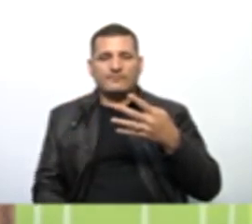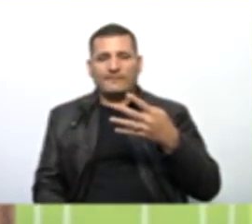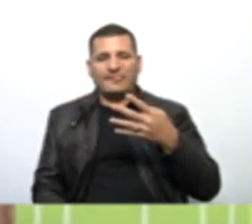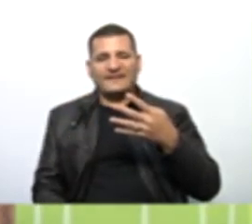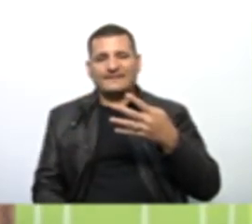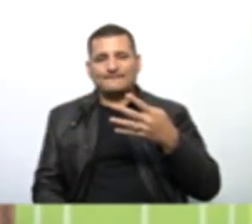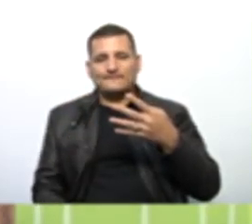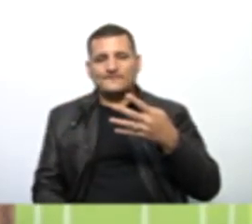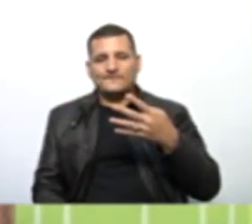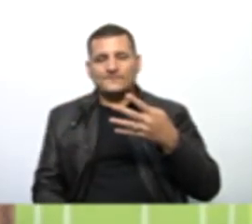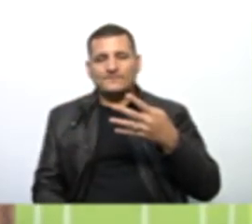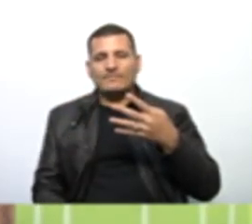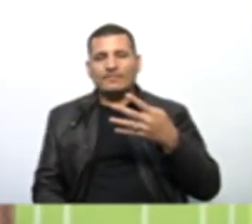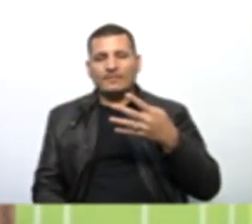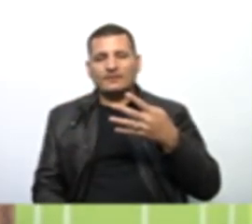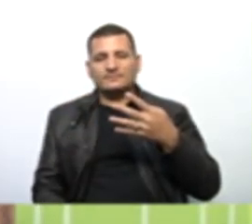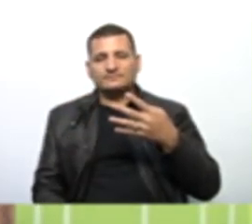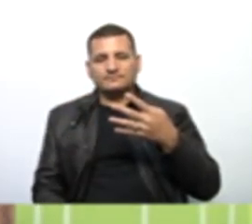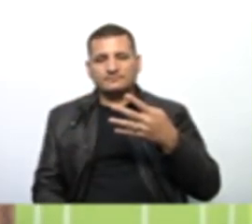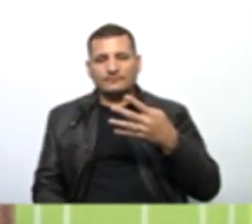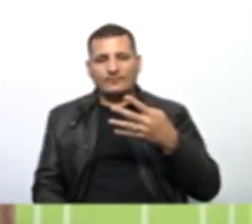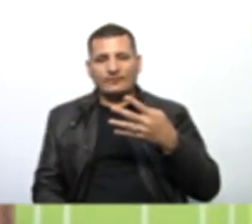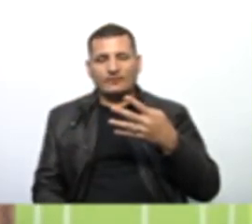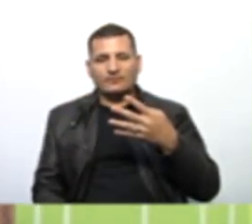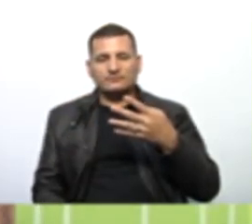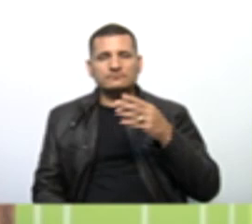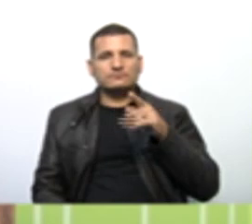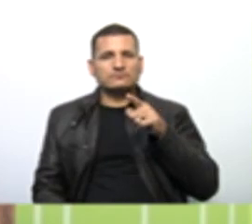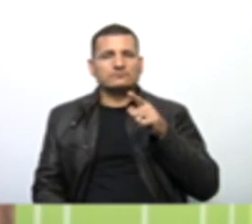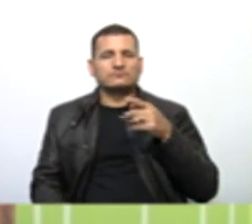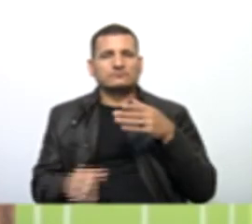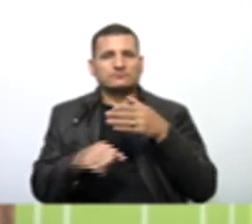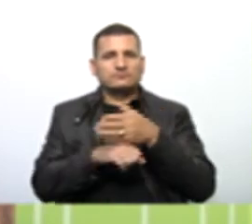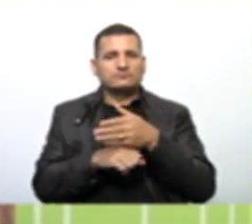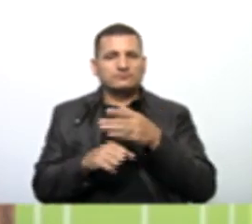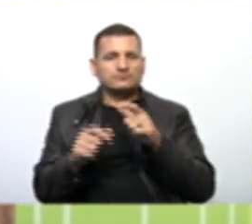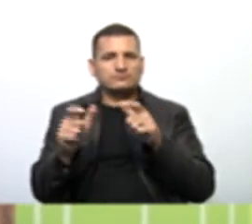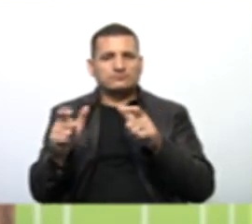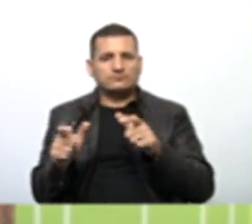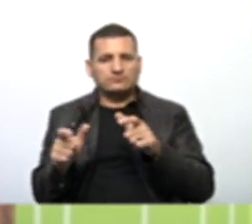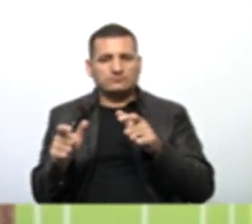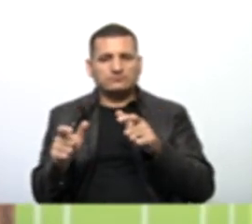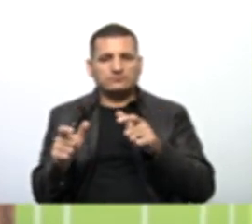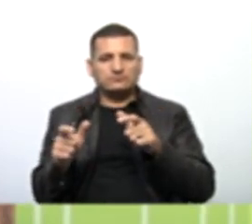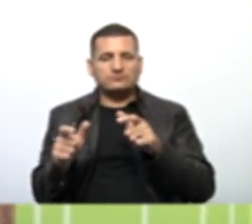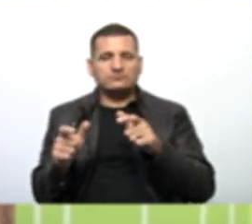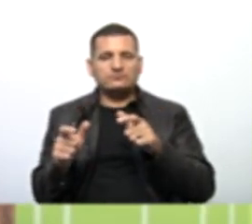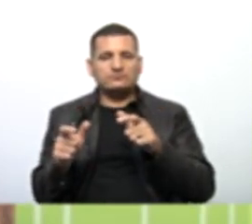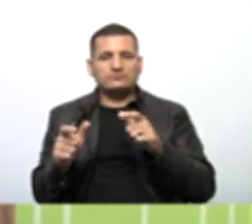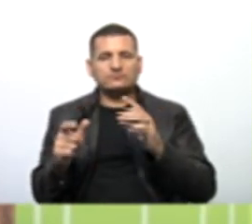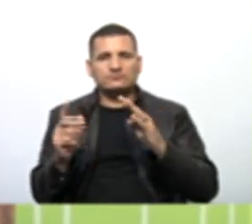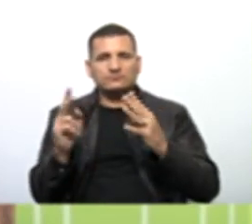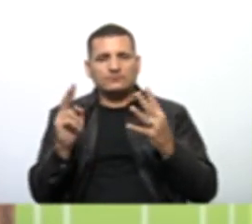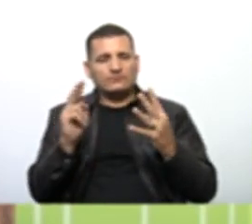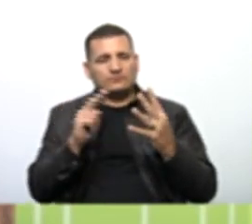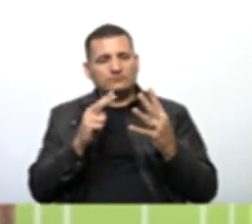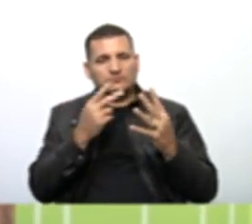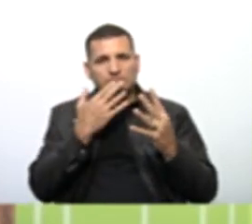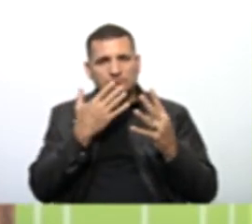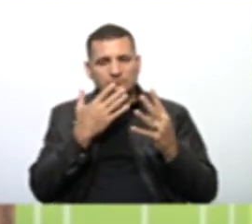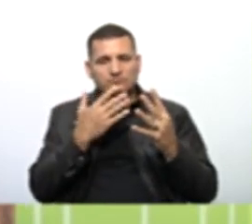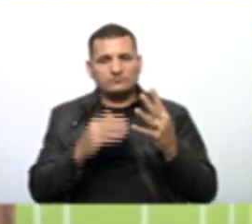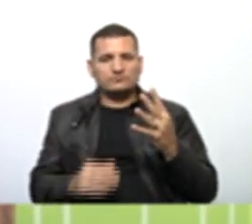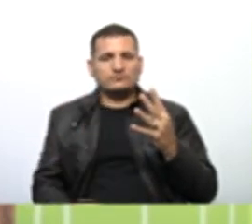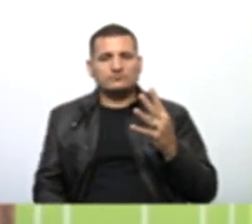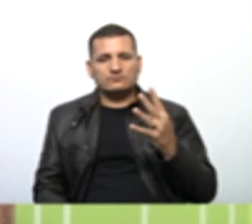acontecer é que você tem que observar quando você for em qualquer local você olhar confira as coisas vai estar lá